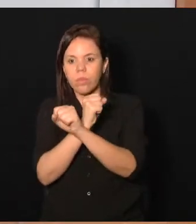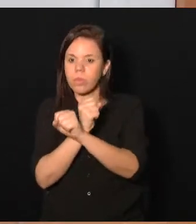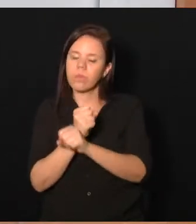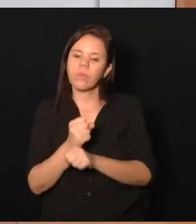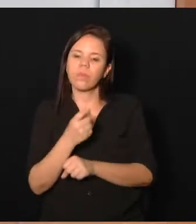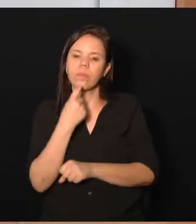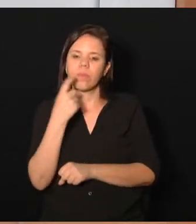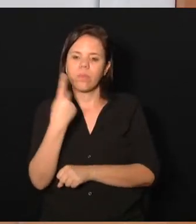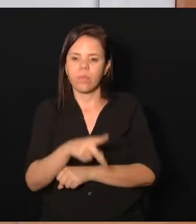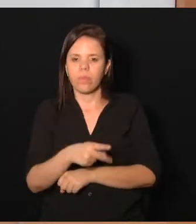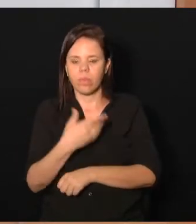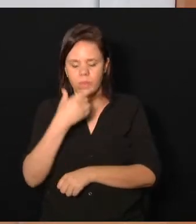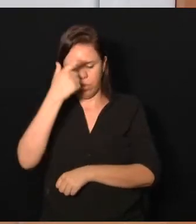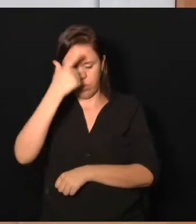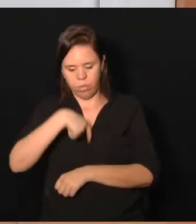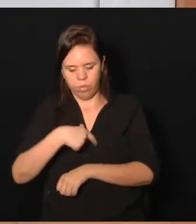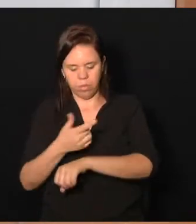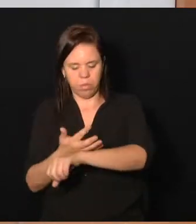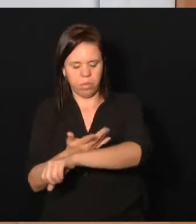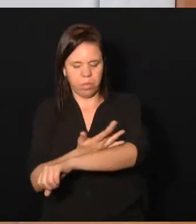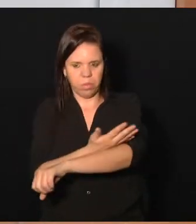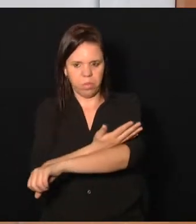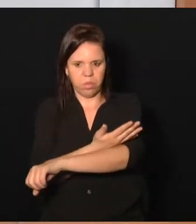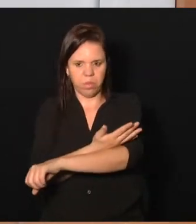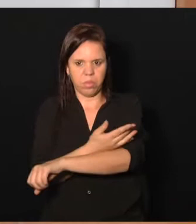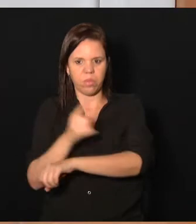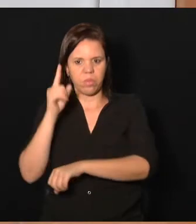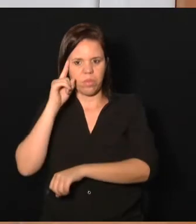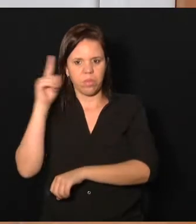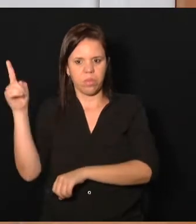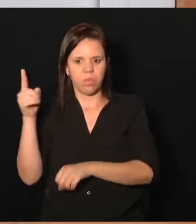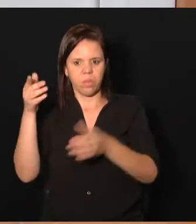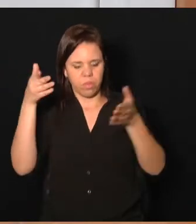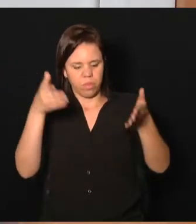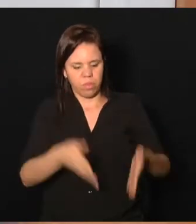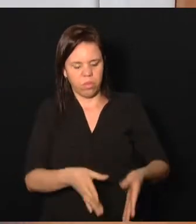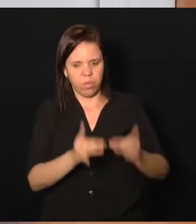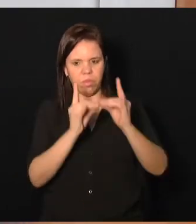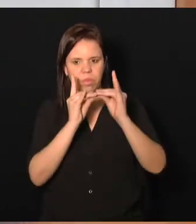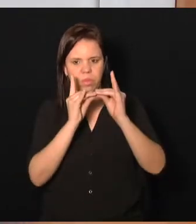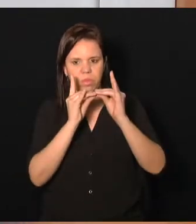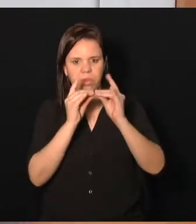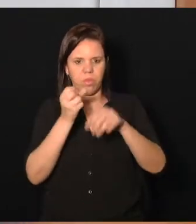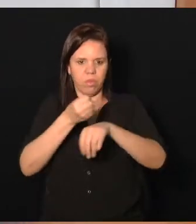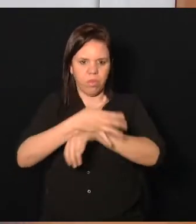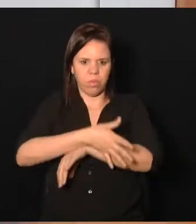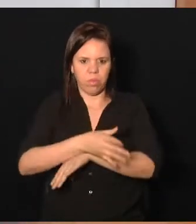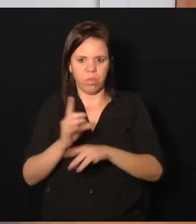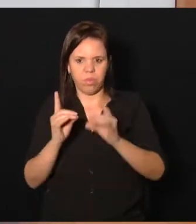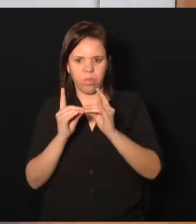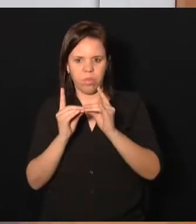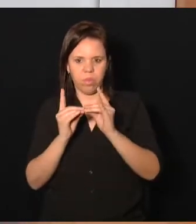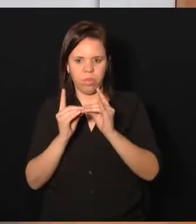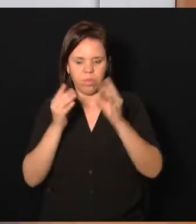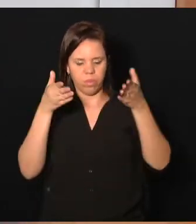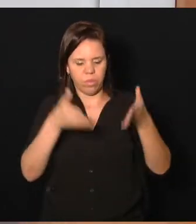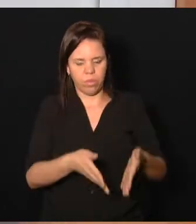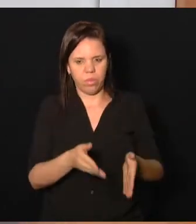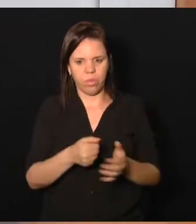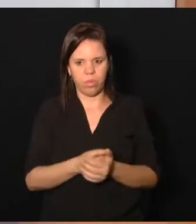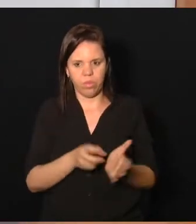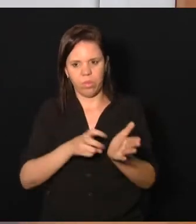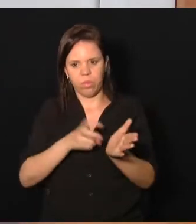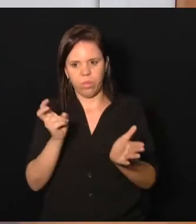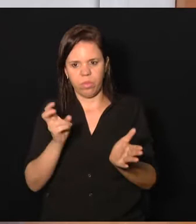Altamente emocionado, era o dia do velório, na madrugada foi o velório, né? Seria o enterro